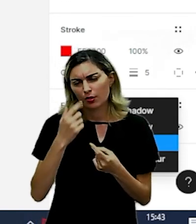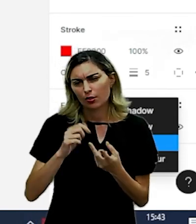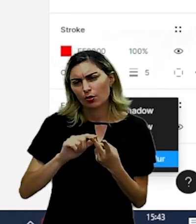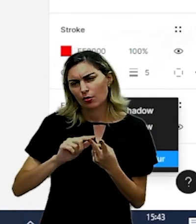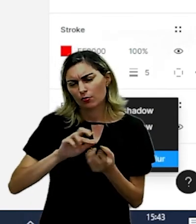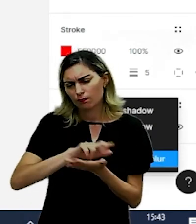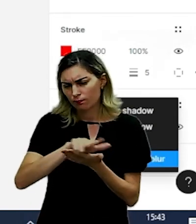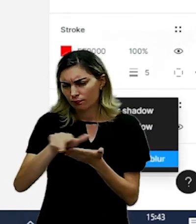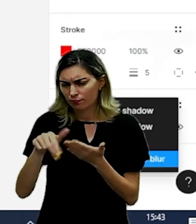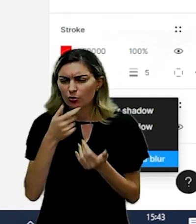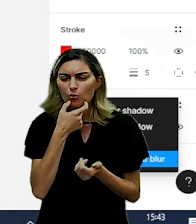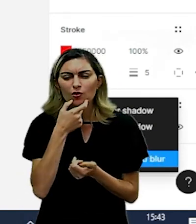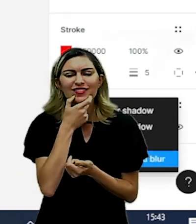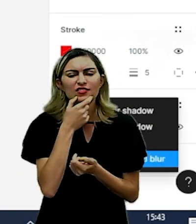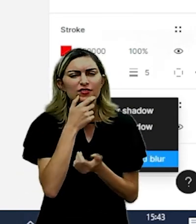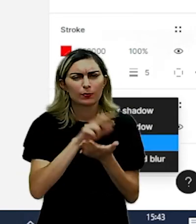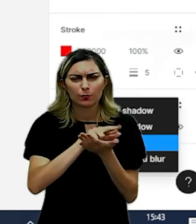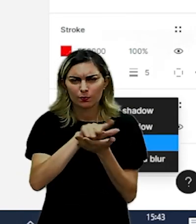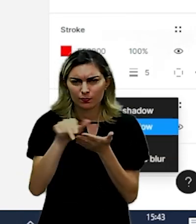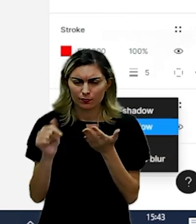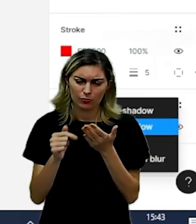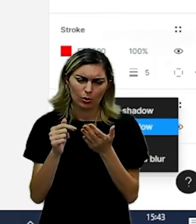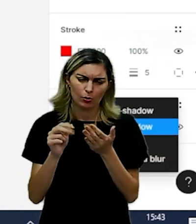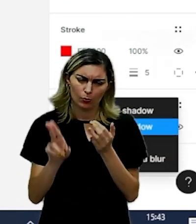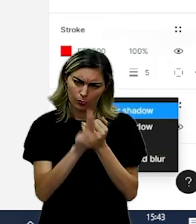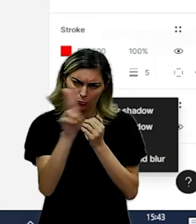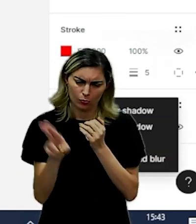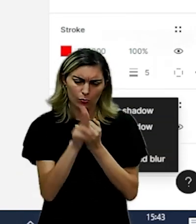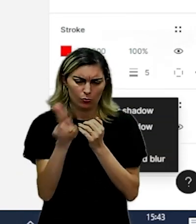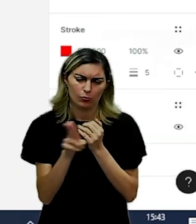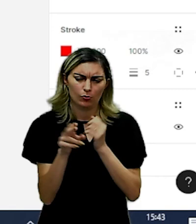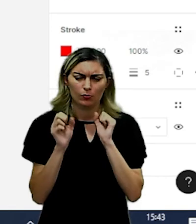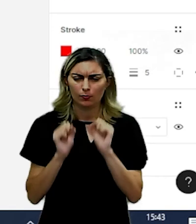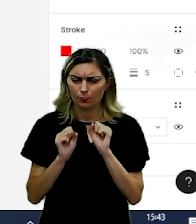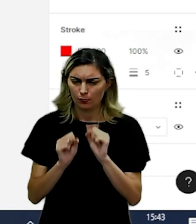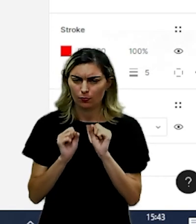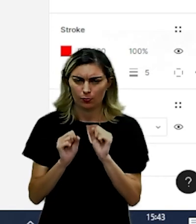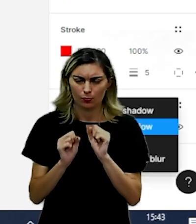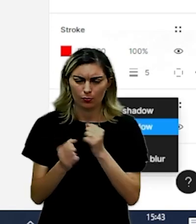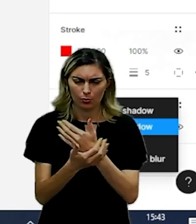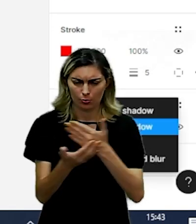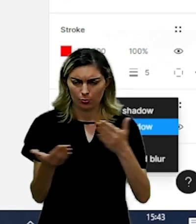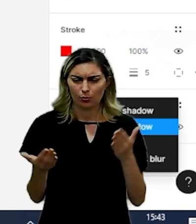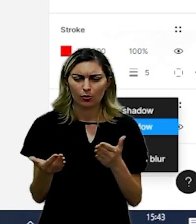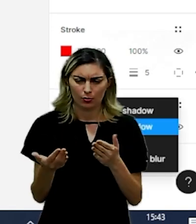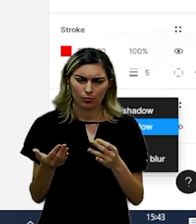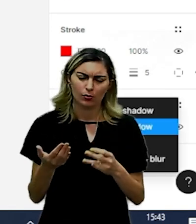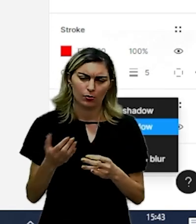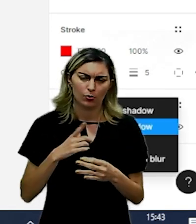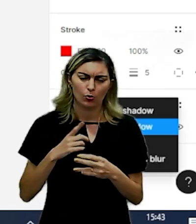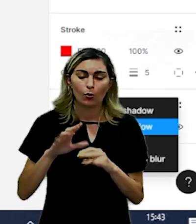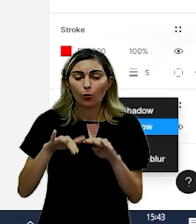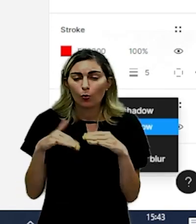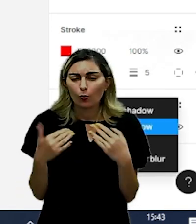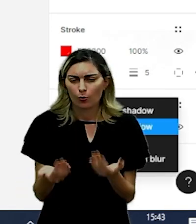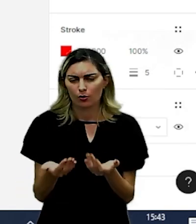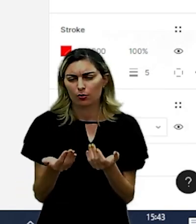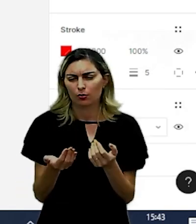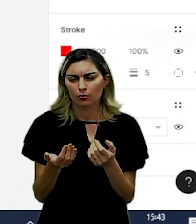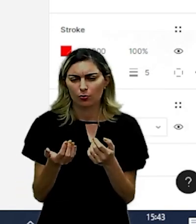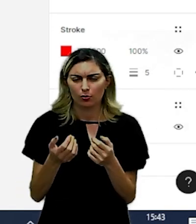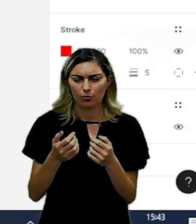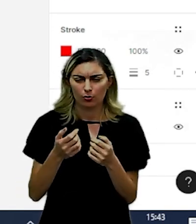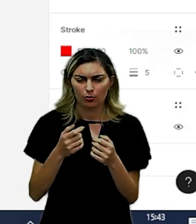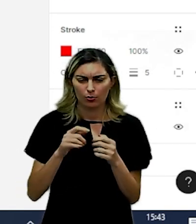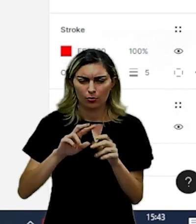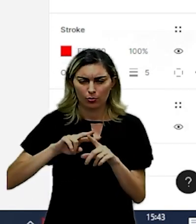Blur e o Background Blur. Basicamente, aqui nos efeitos eu posso colocar uma sombra ou então um blur,